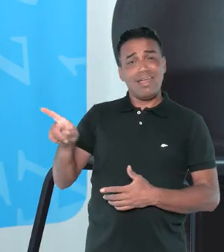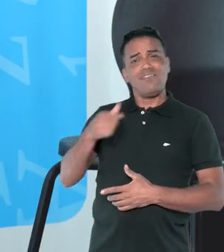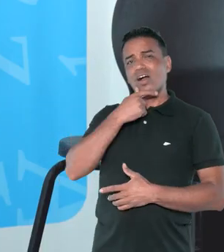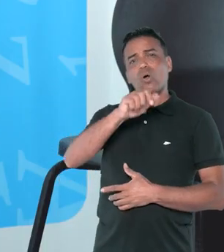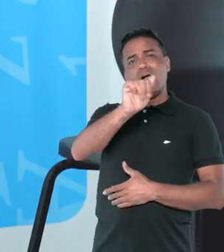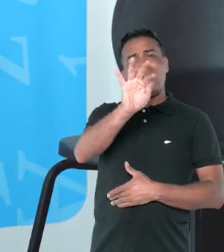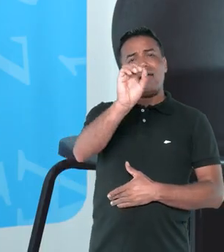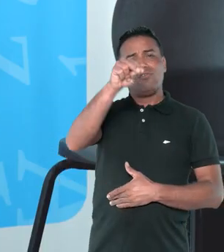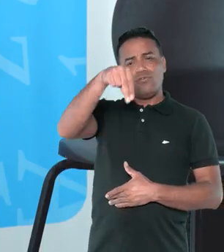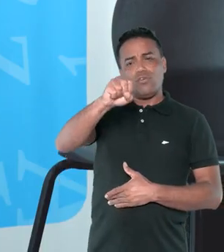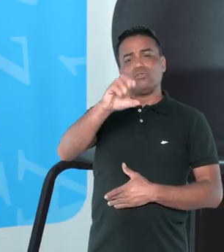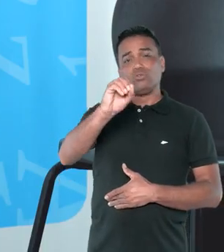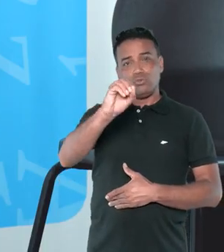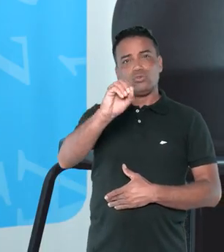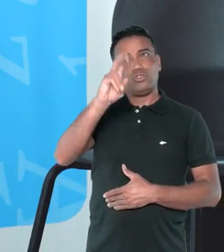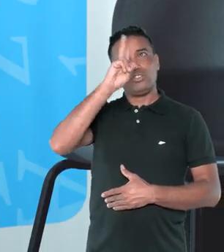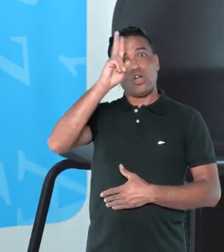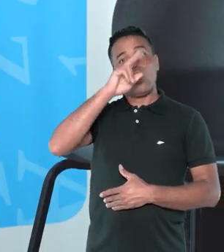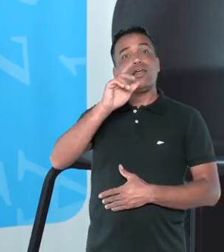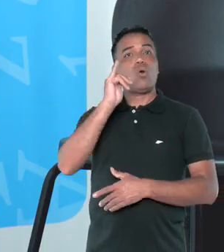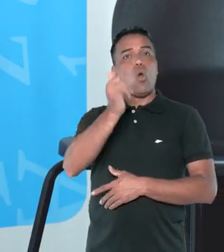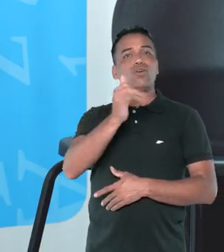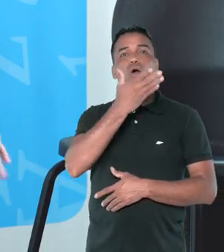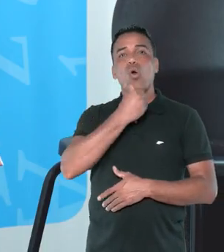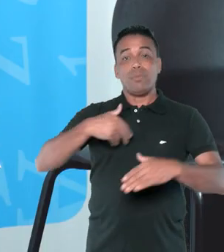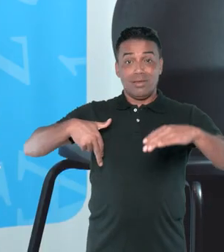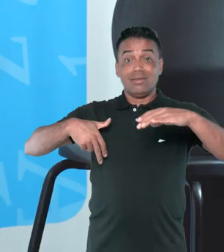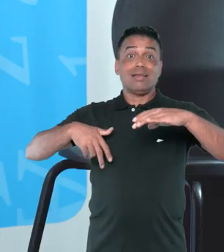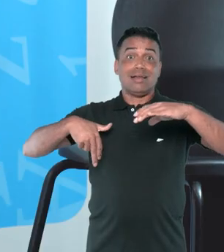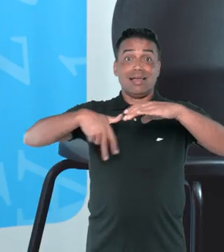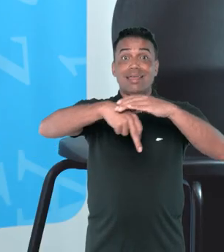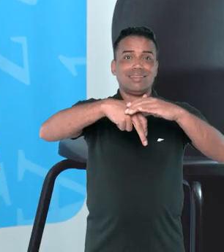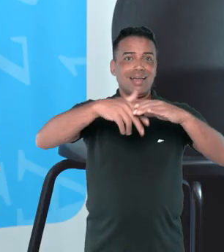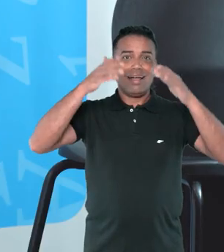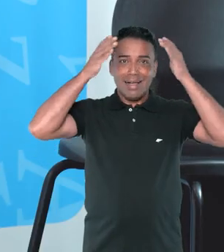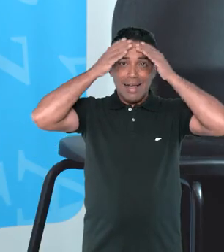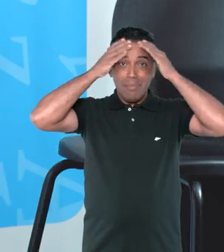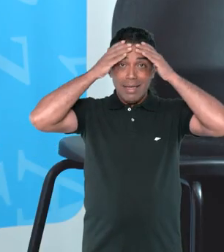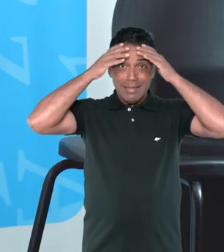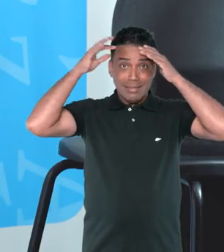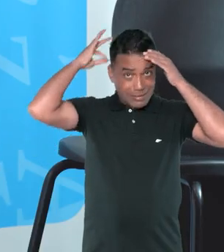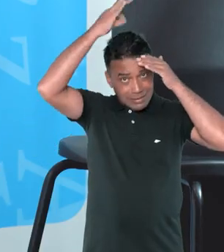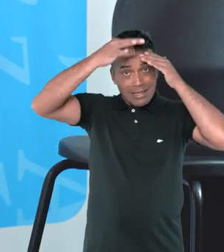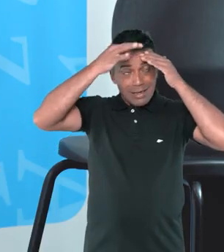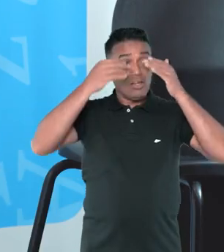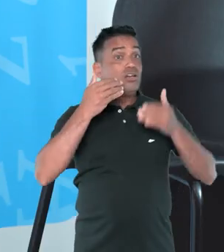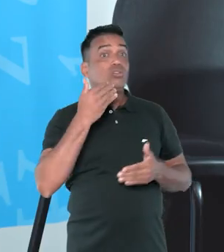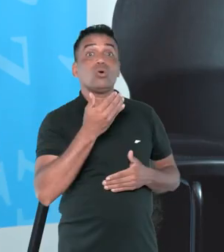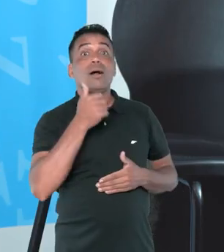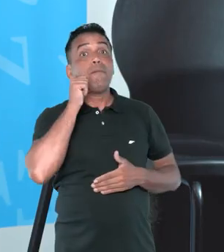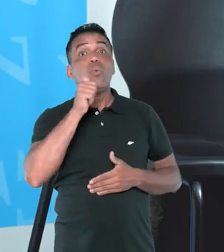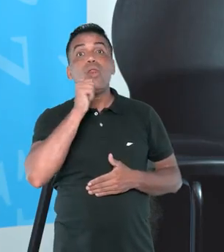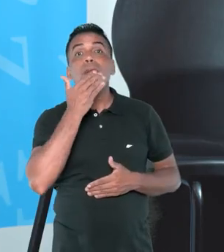me lembrando, foi um livro que eu escrevi que conta a história desse homem que entra na cabeça do Santo Antônio e começa a ouvir as vozes das mulheres pedindo casamento.